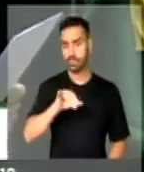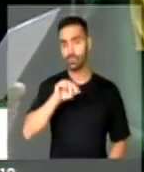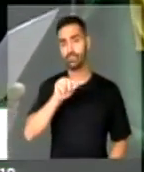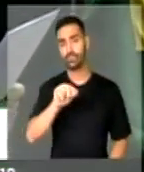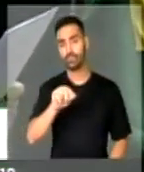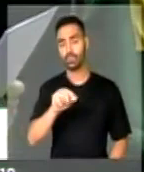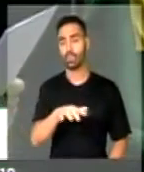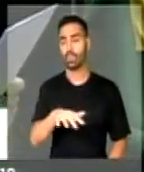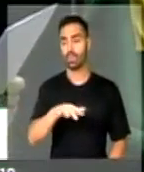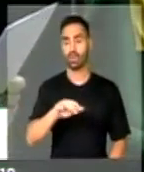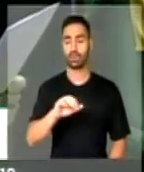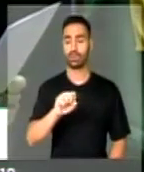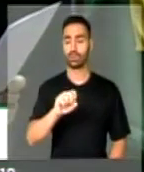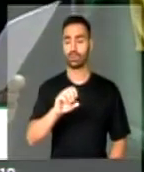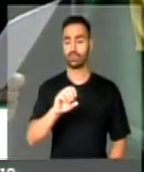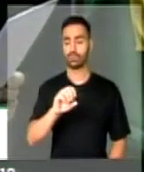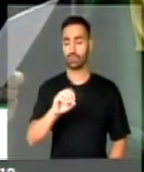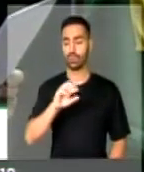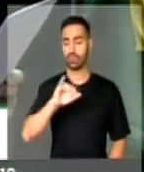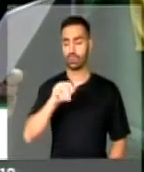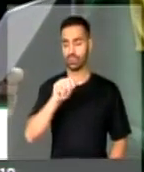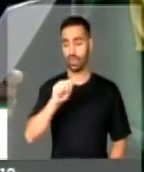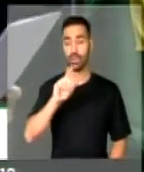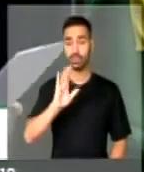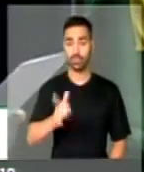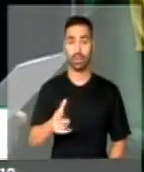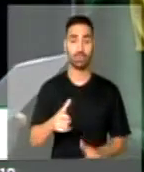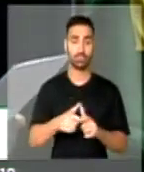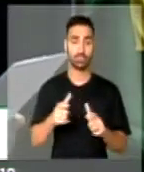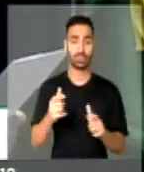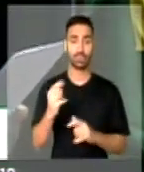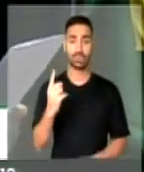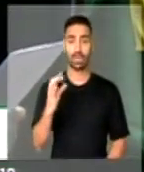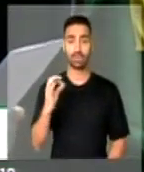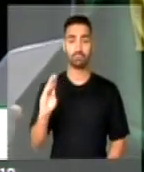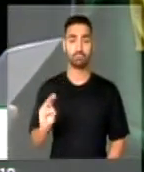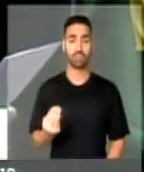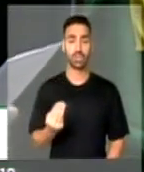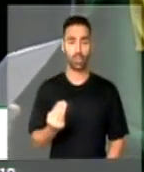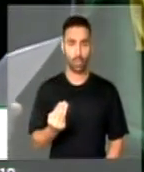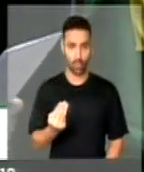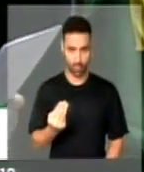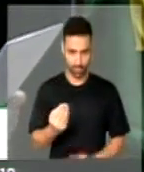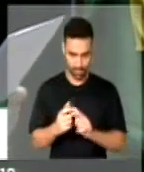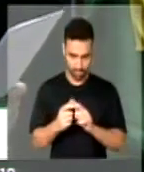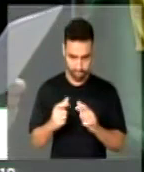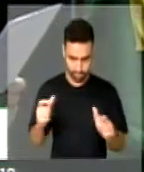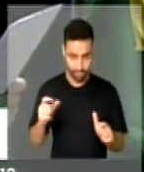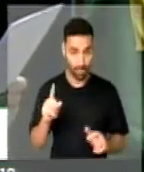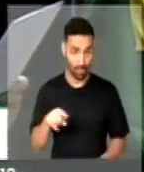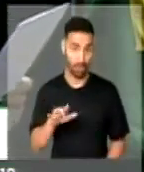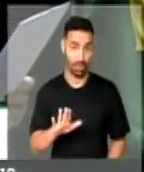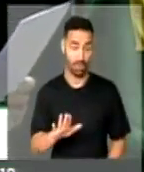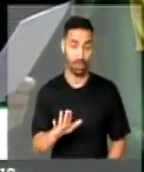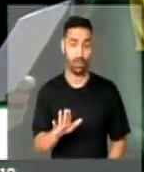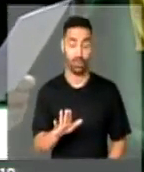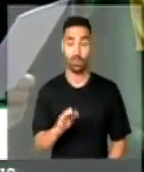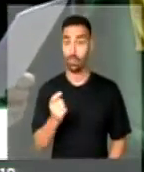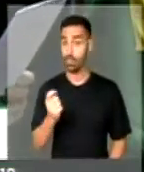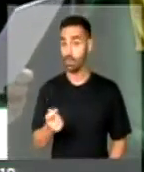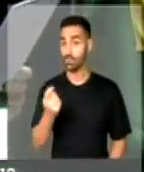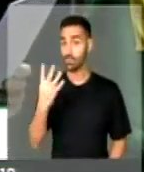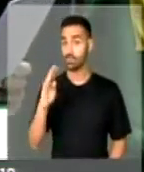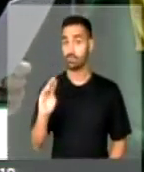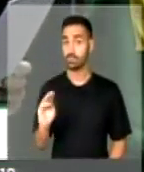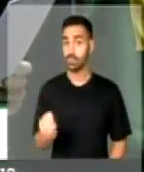de soja cresceu 10 milhões de hectares nesse período, é a projeção. Quase 4